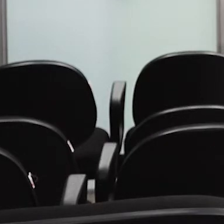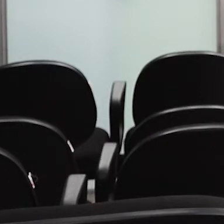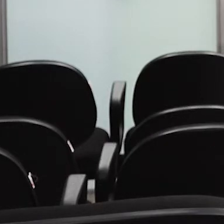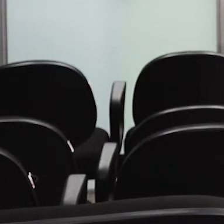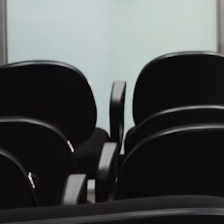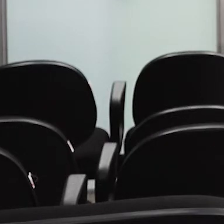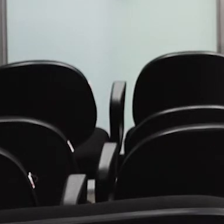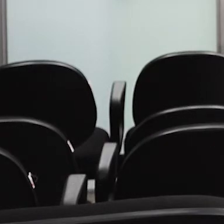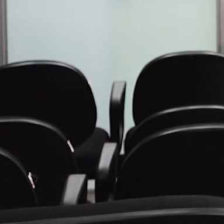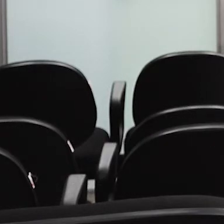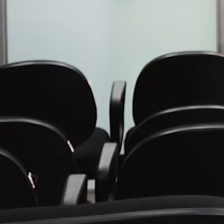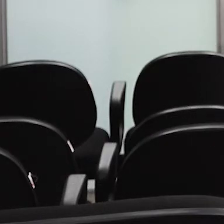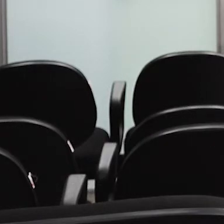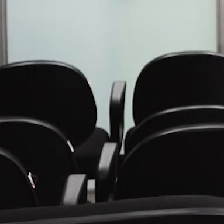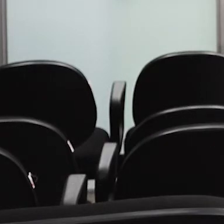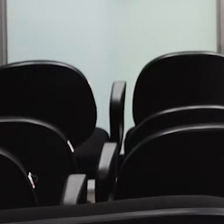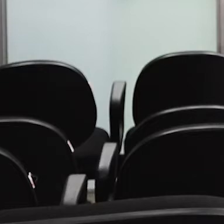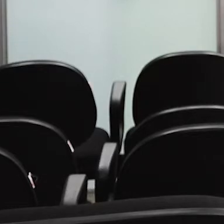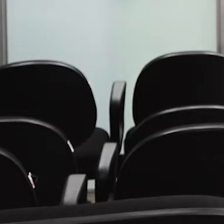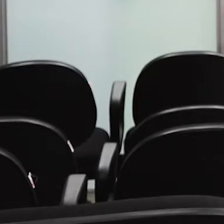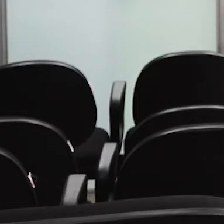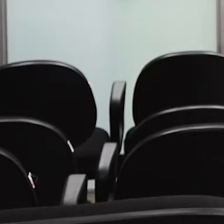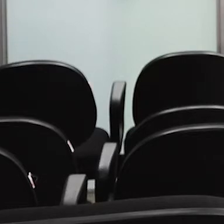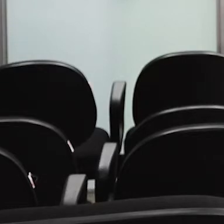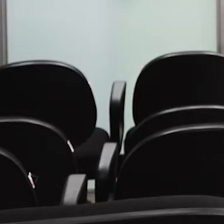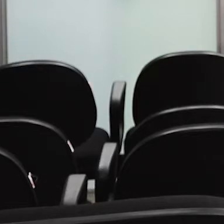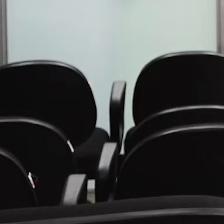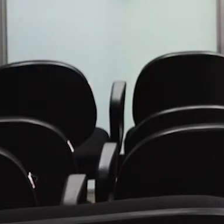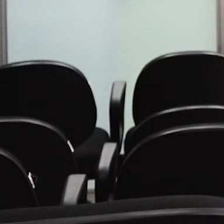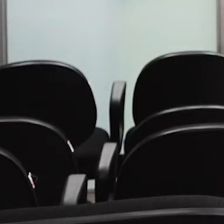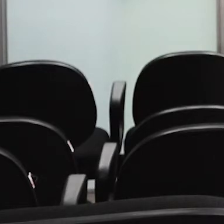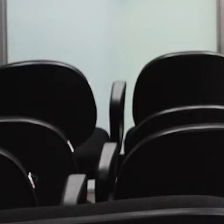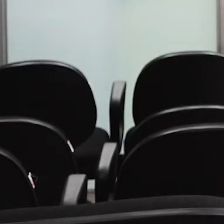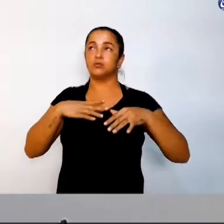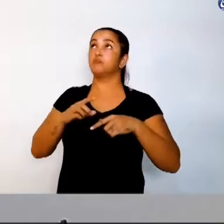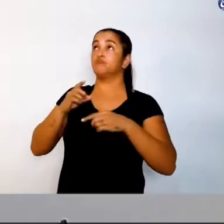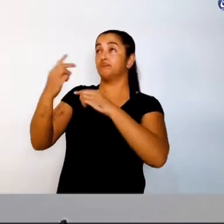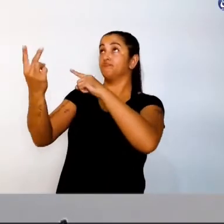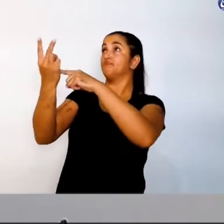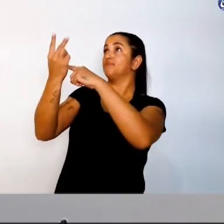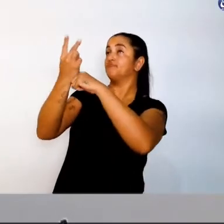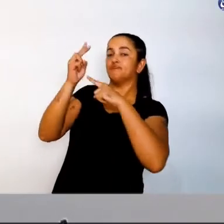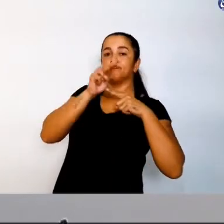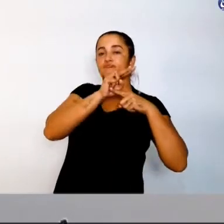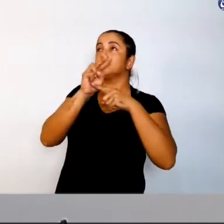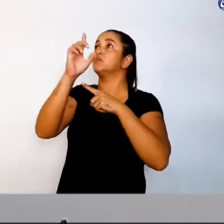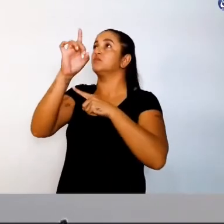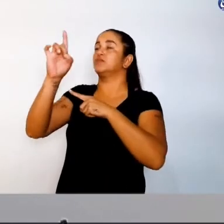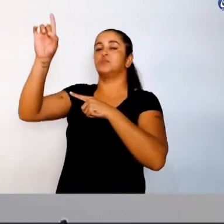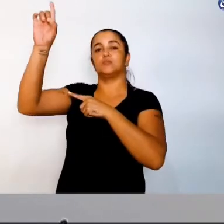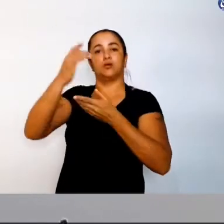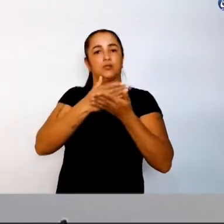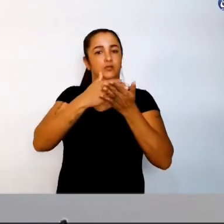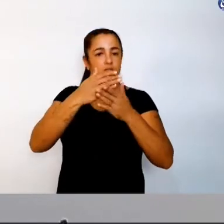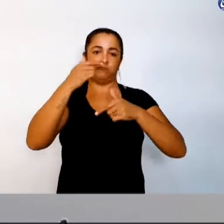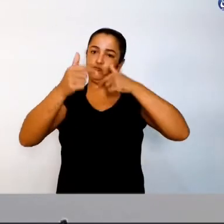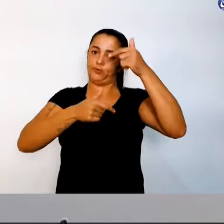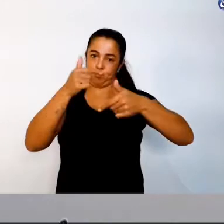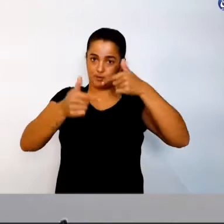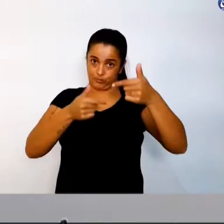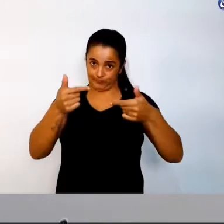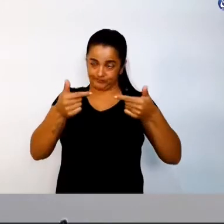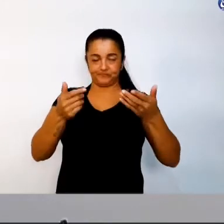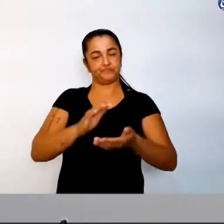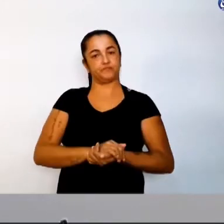o tema continuou em pauta na sessão ordinária desta semana. Na noite de 17 de fevereiro, os